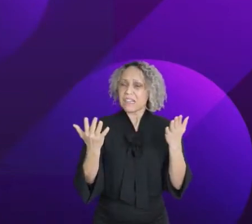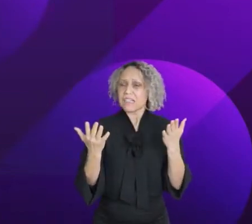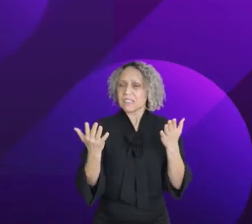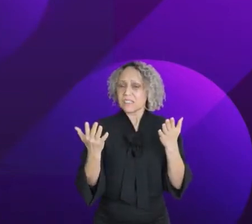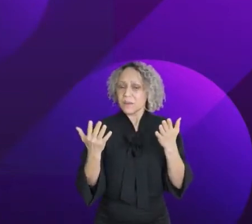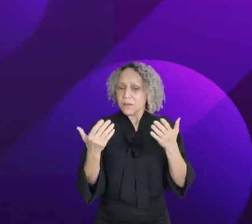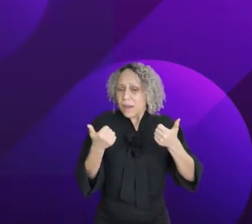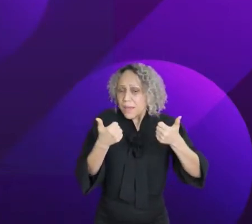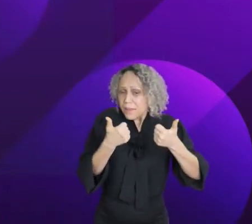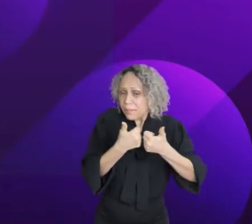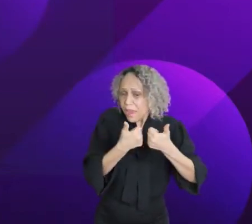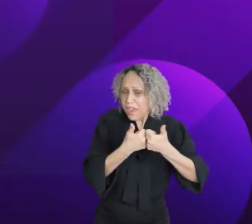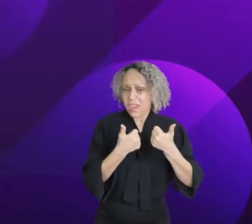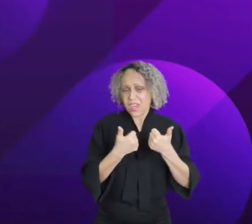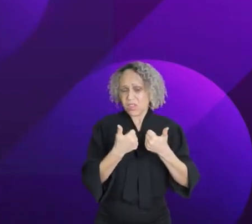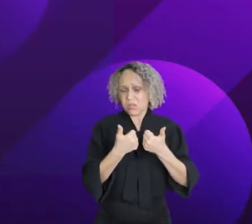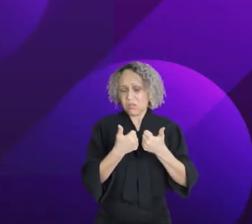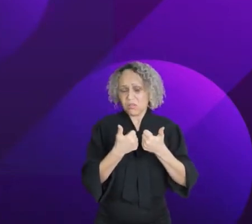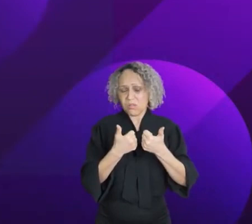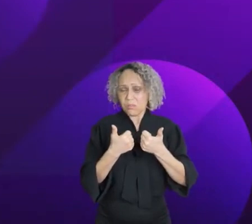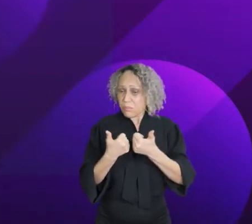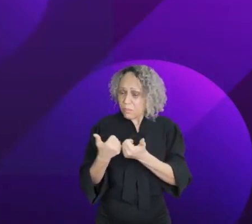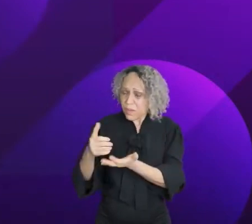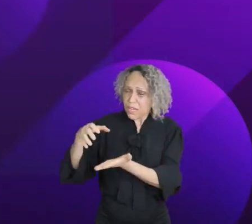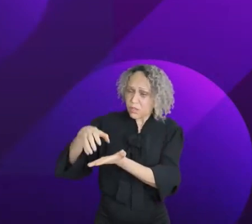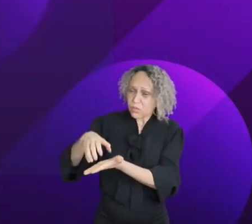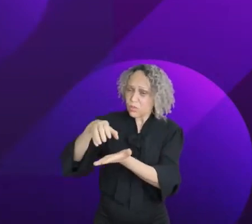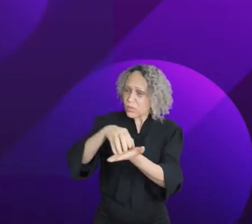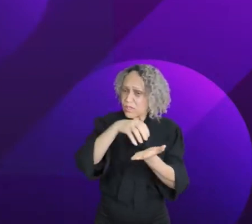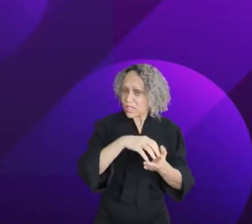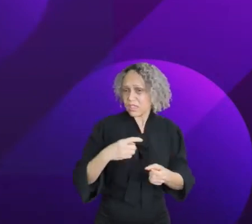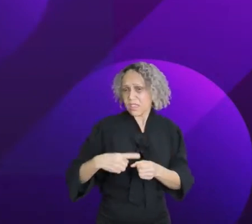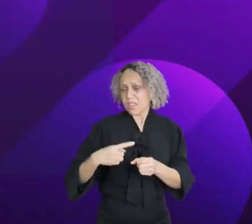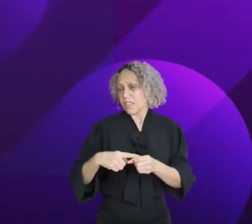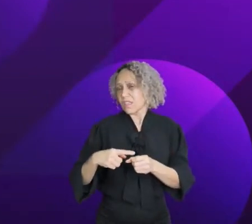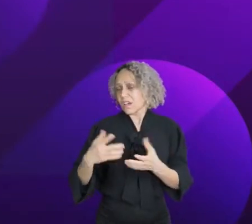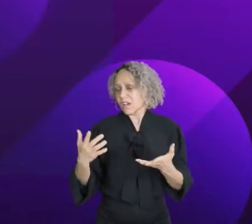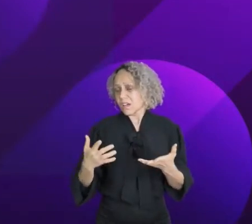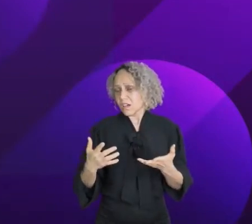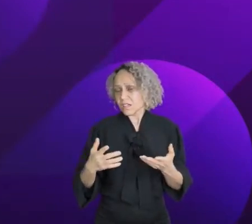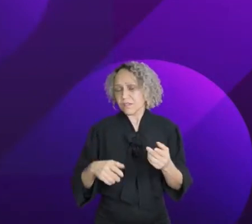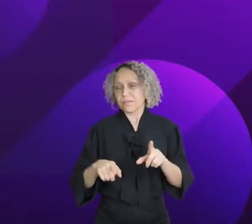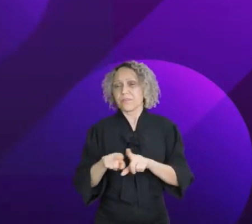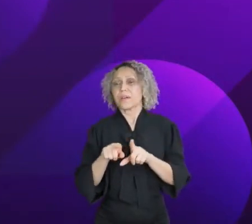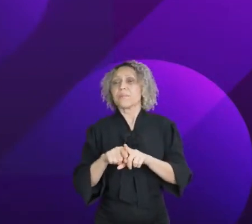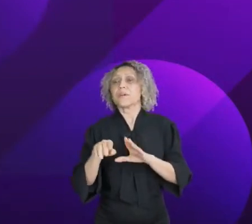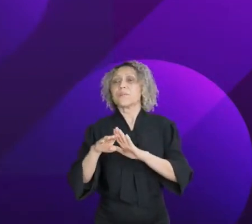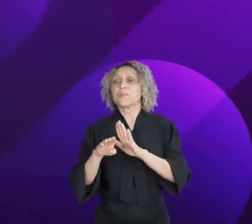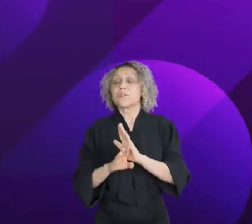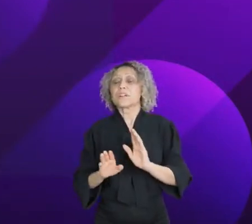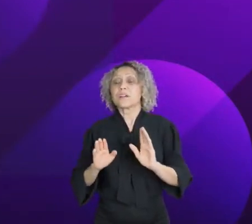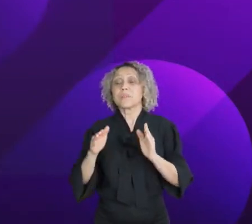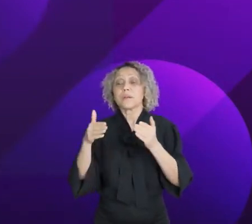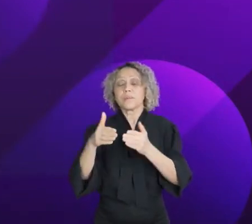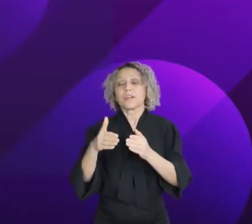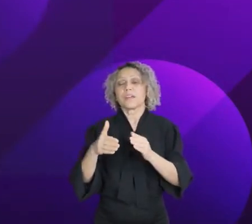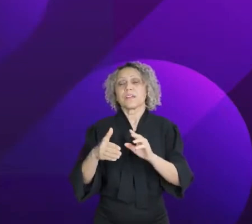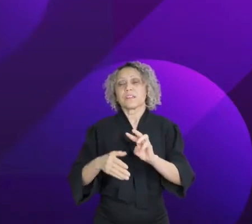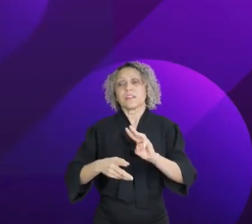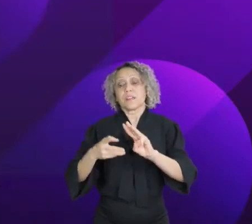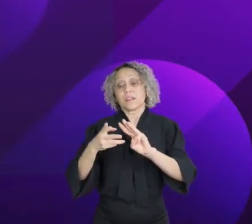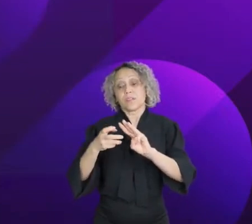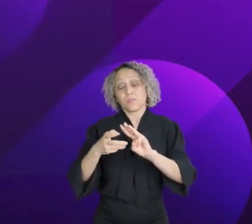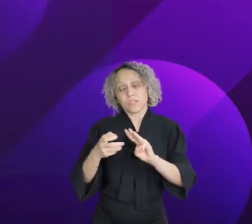são pautas que, apesar de serem lutas históricas, ainda faltava priorizá-las,